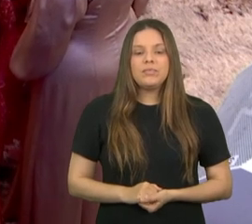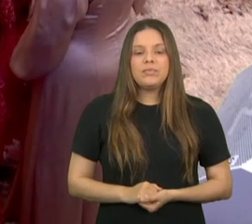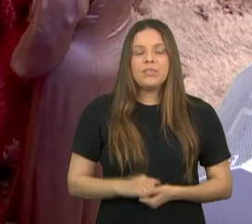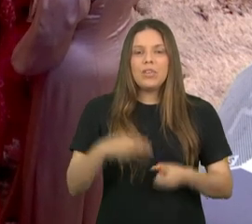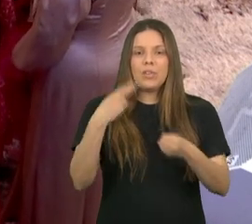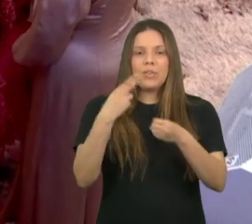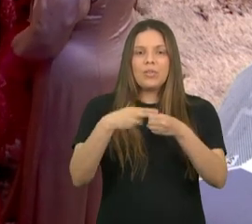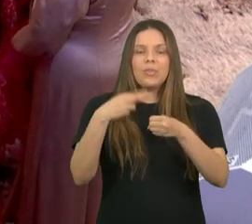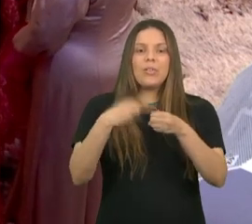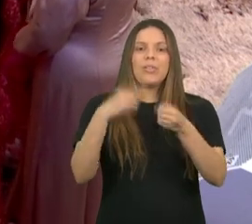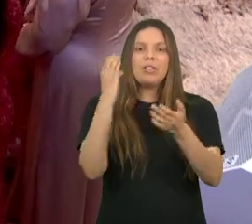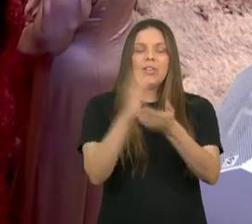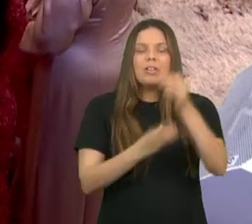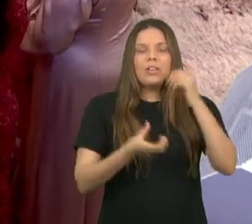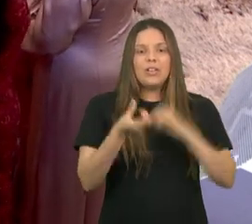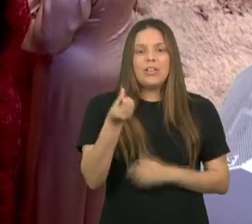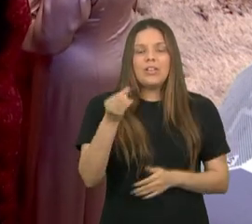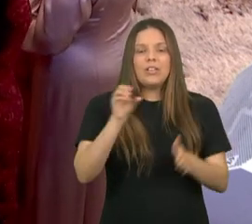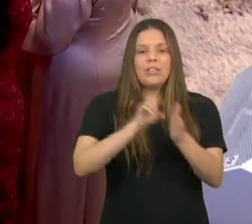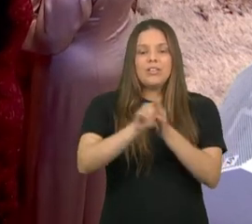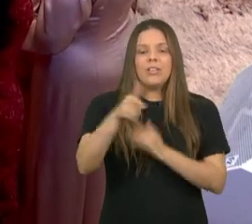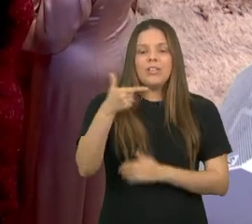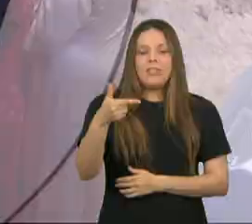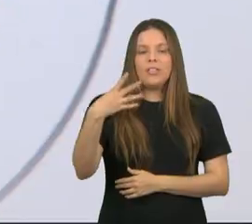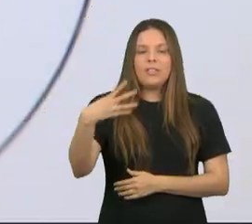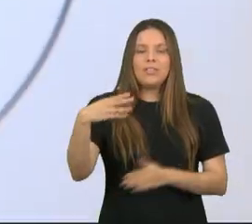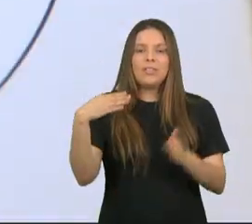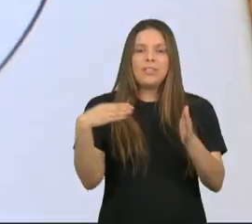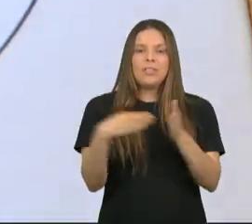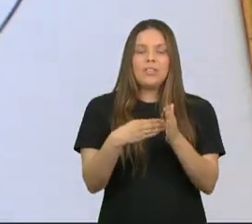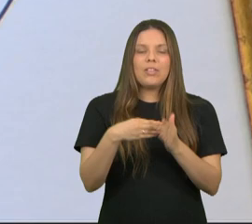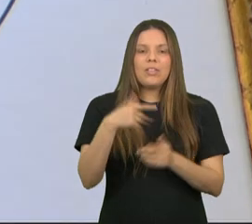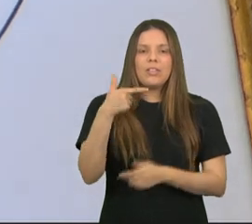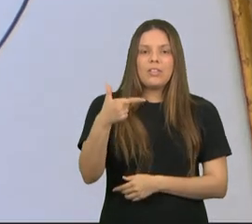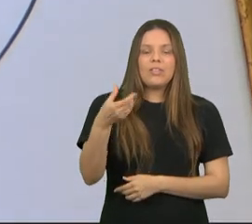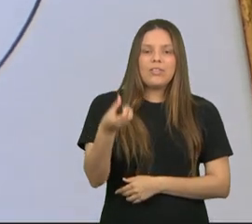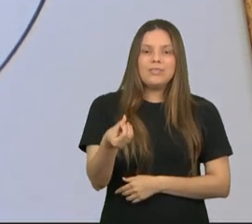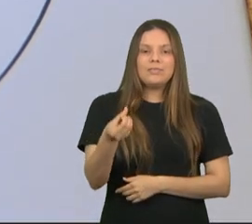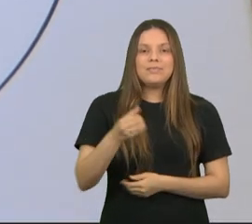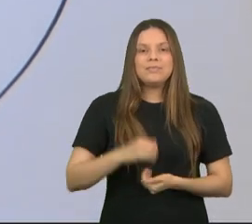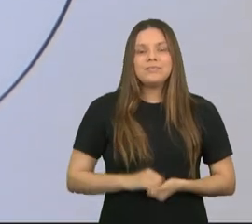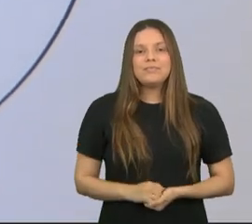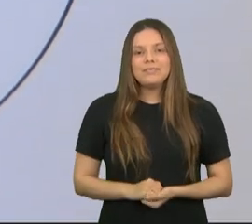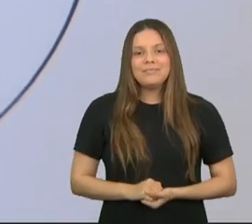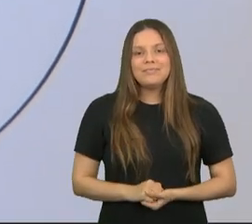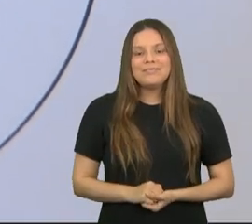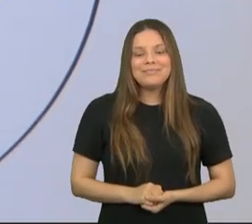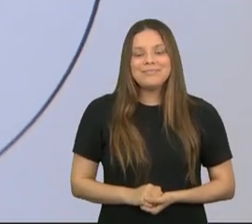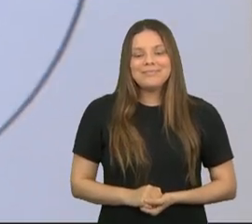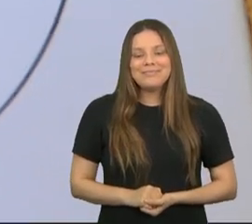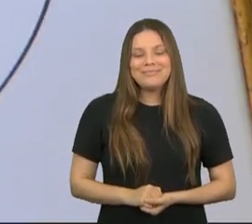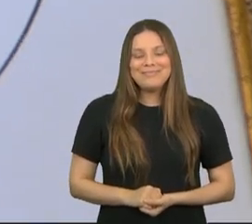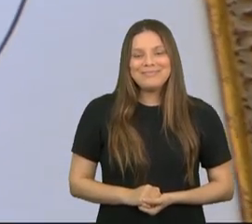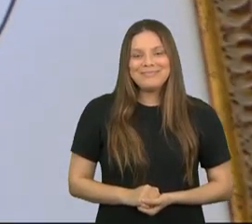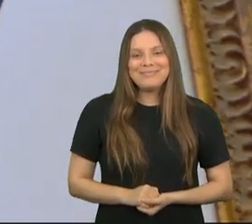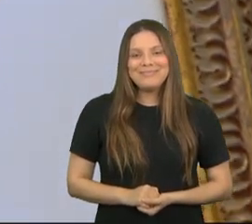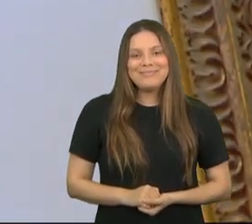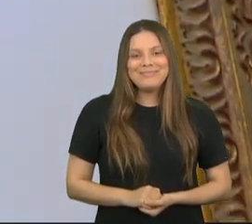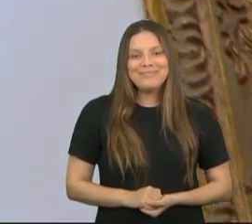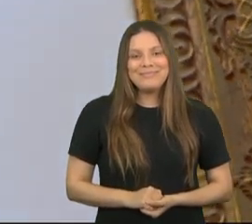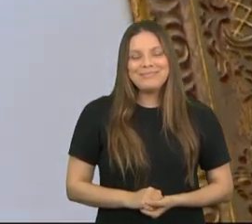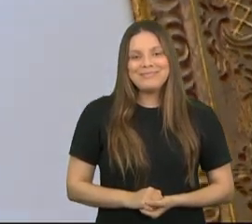24 a 26, que é o círculo menor. Yevarechecha Adonai